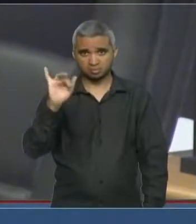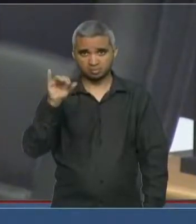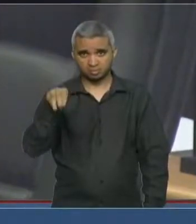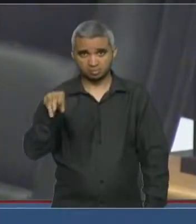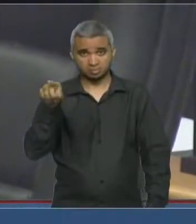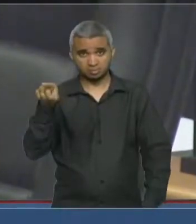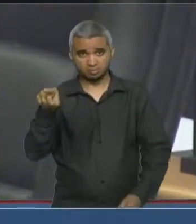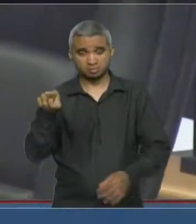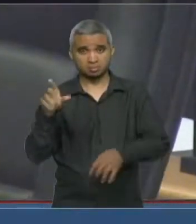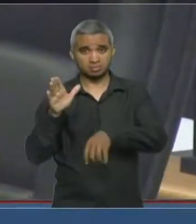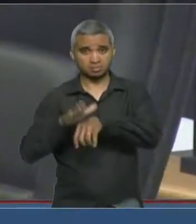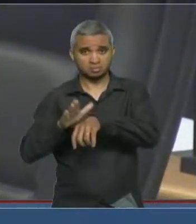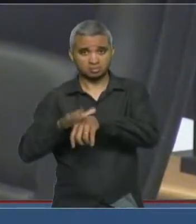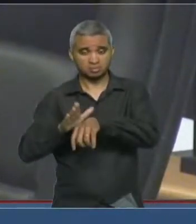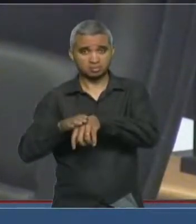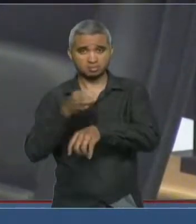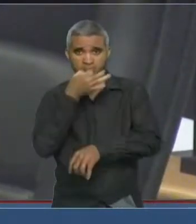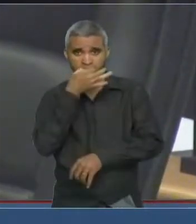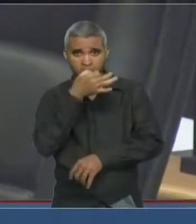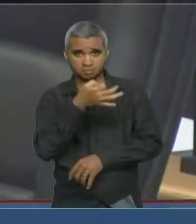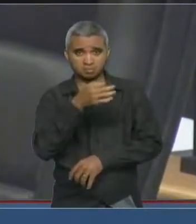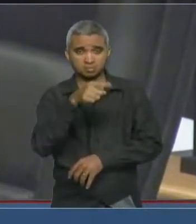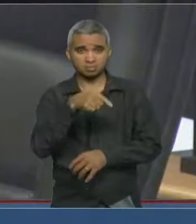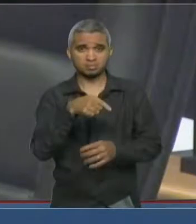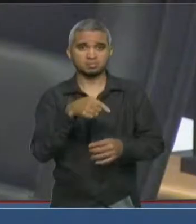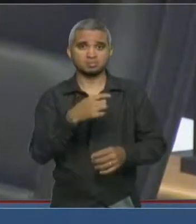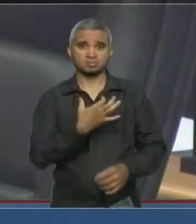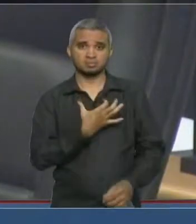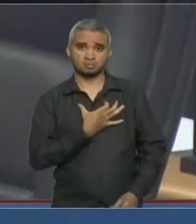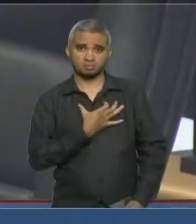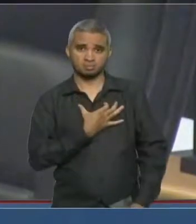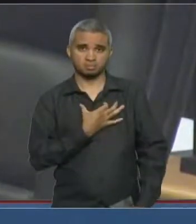concessão da medalha Manuel Beckmann ao desembargador Banhama.